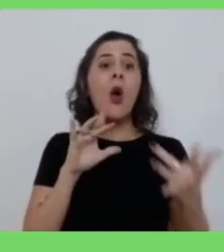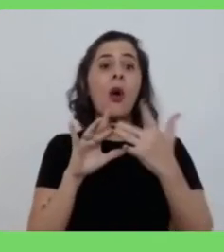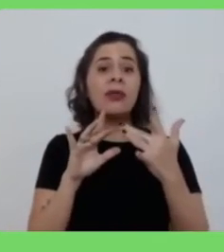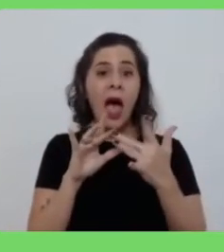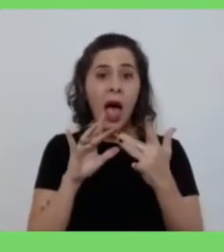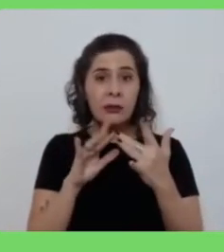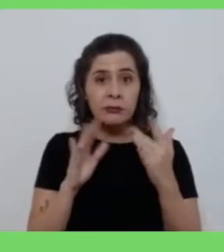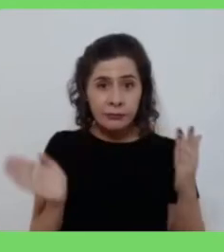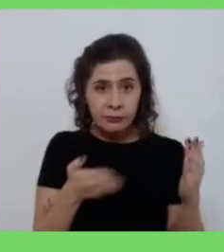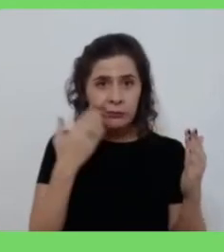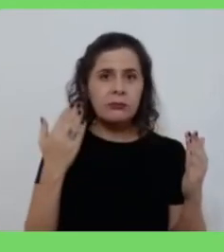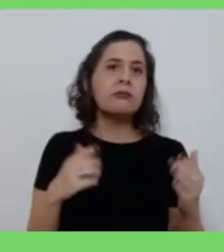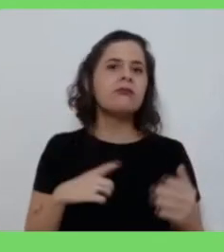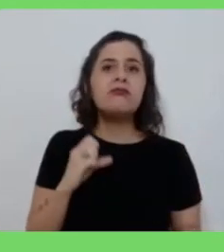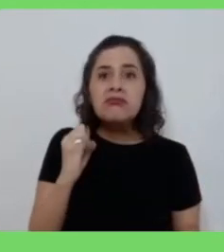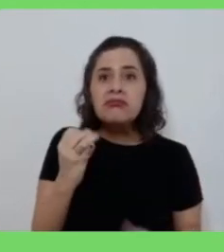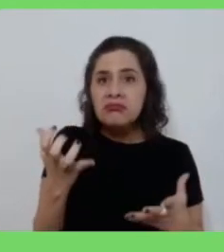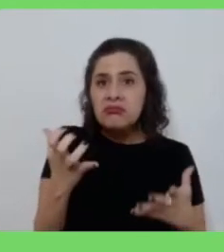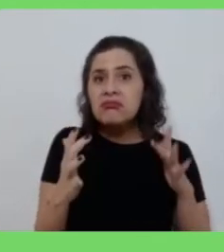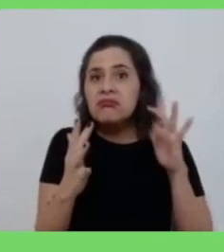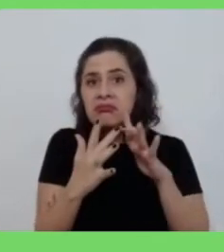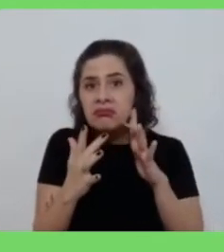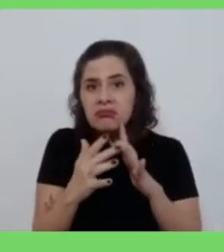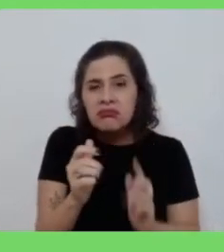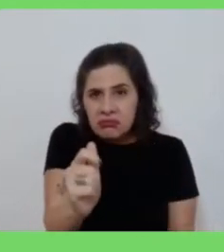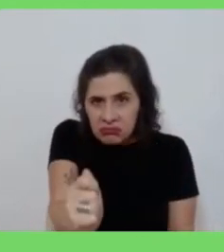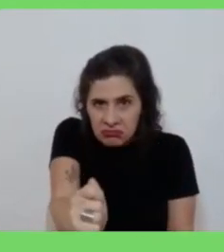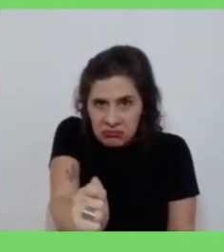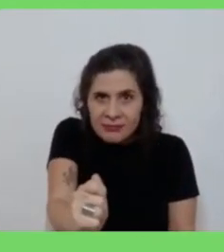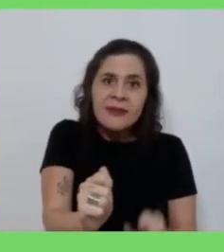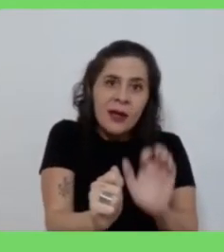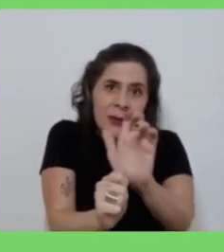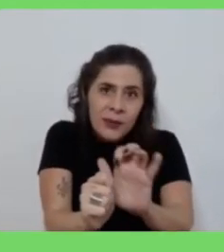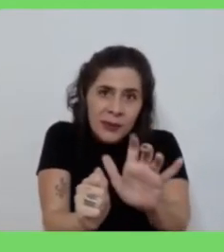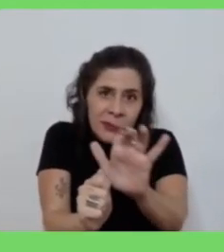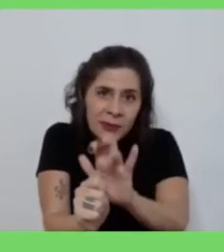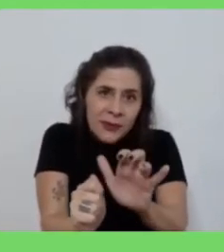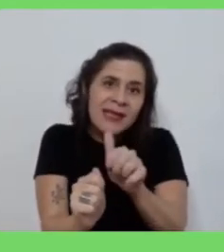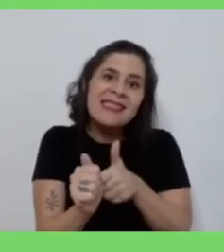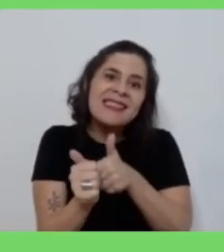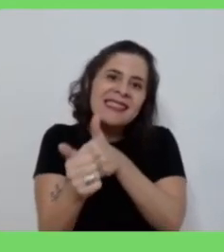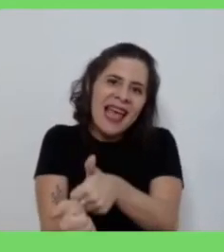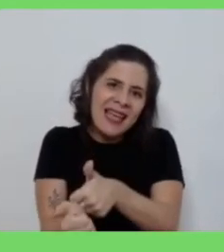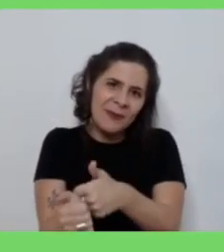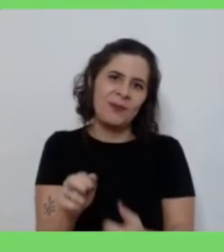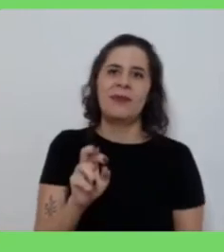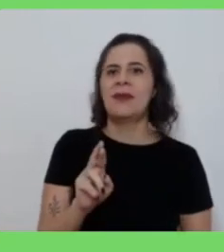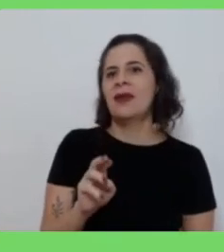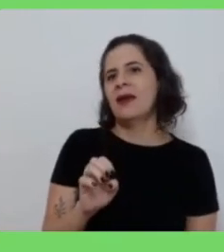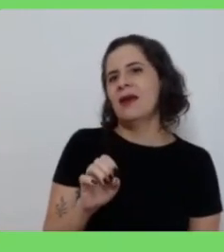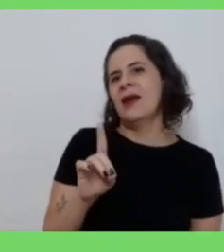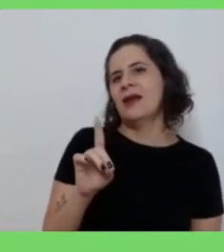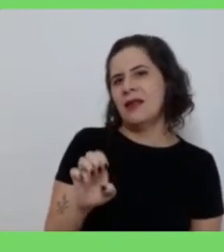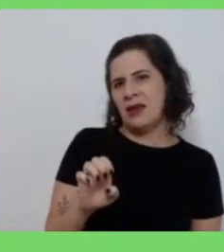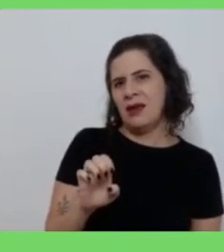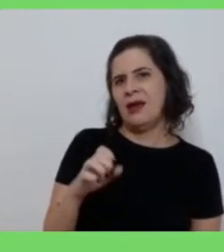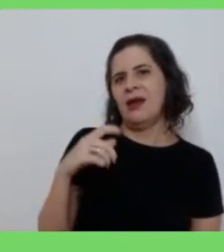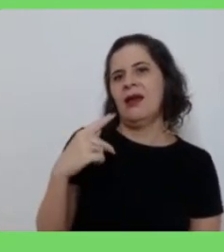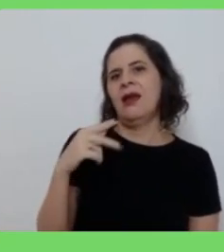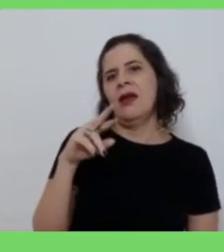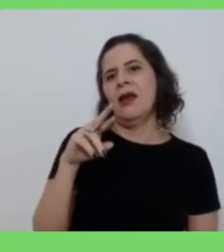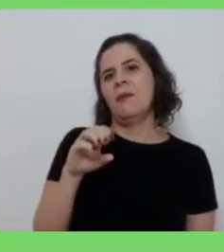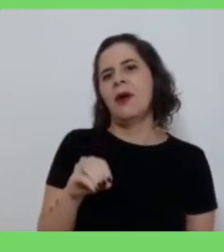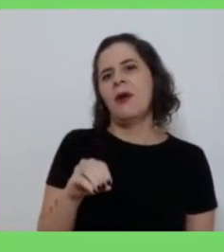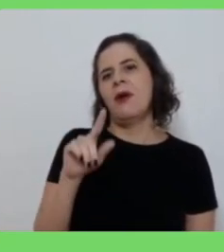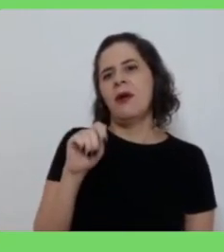né No próximo slide Pedro temos Siga a rede progames tá Gente copiem esse QR Code que deve est